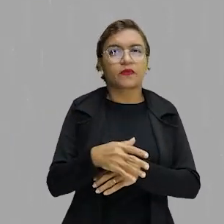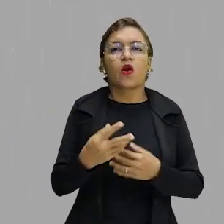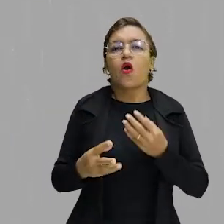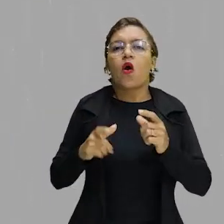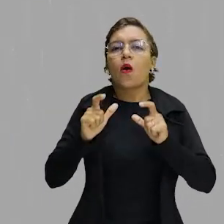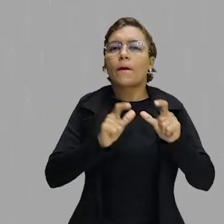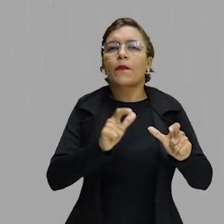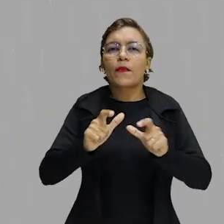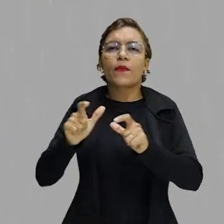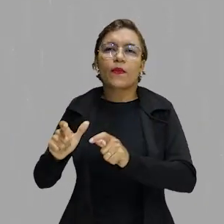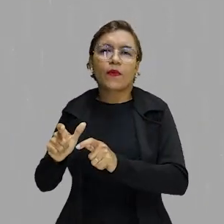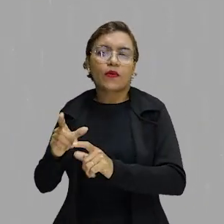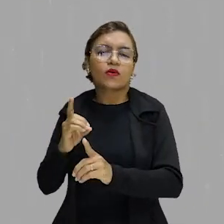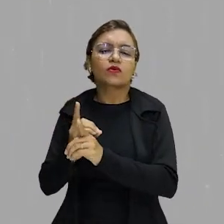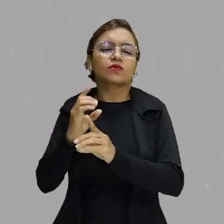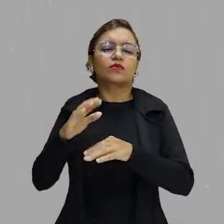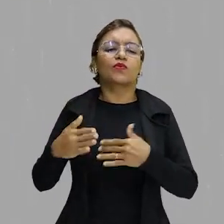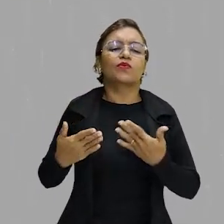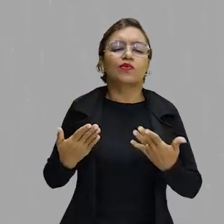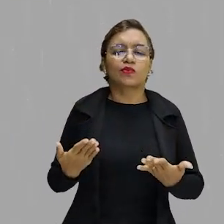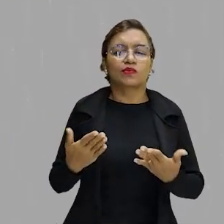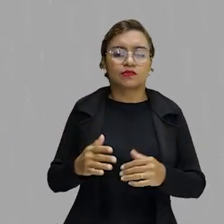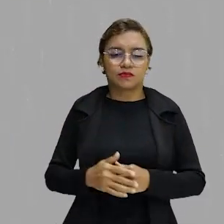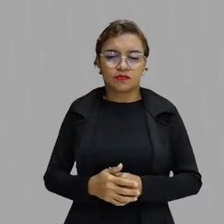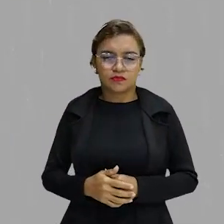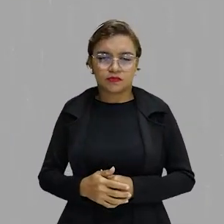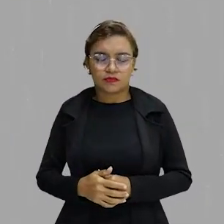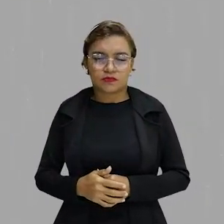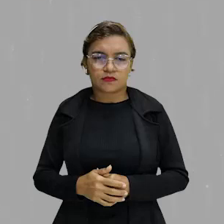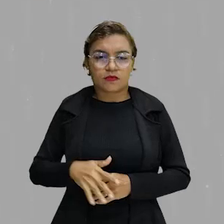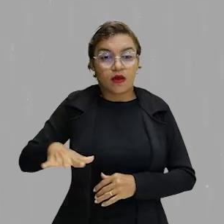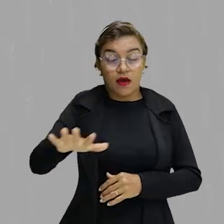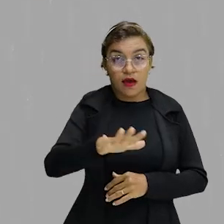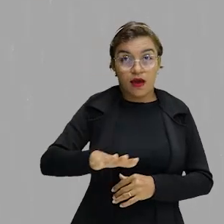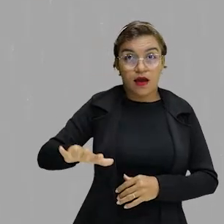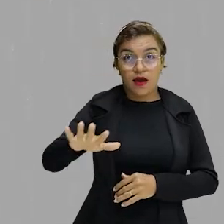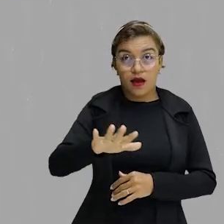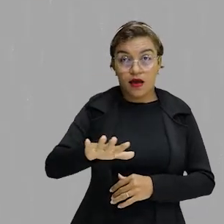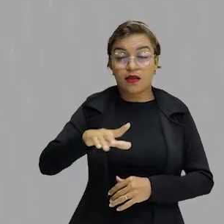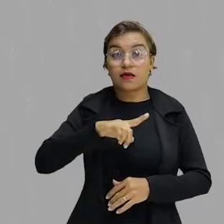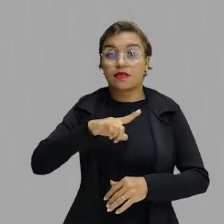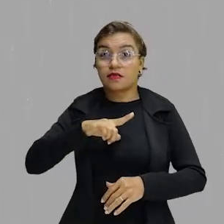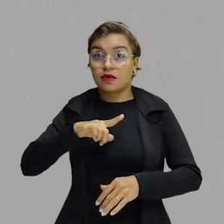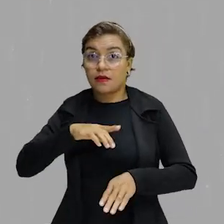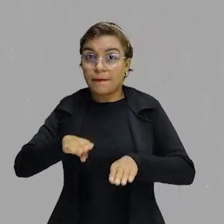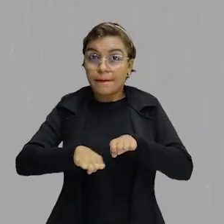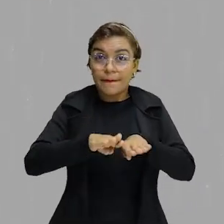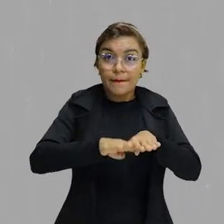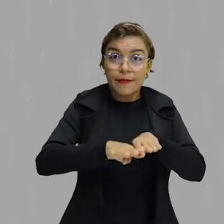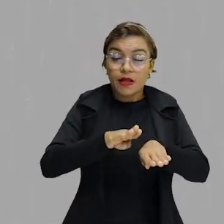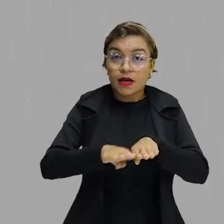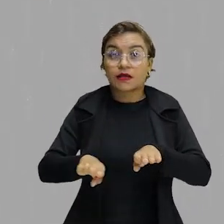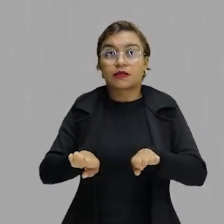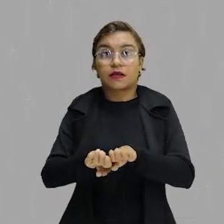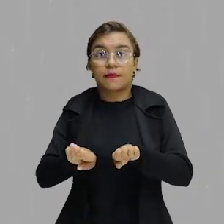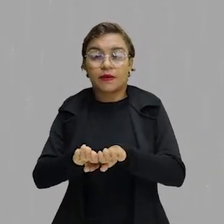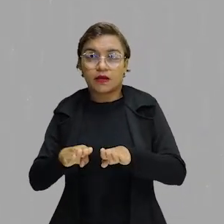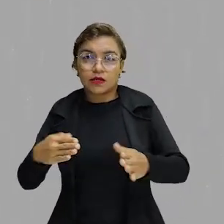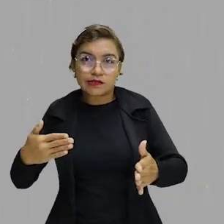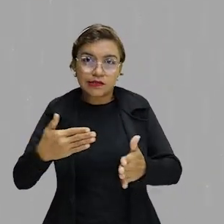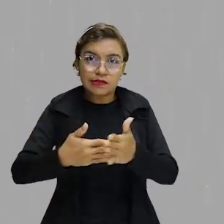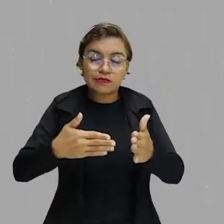geral? Nós vamos apresentar ali, galera, normalmente em áreas de borda de placas, tá certo? tanto em limites divergentes, quando as placas